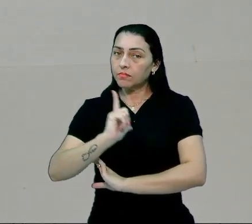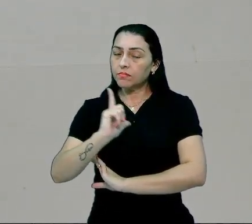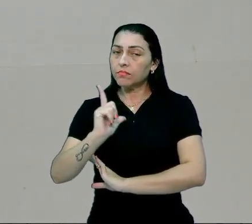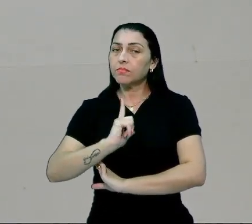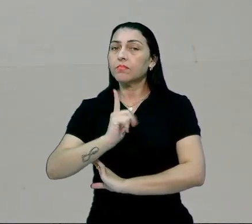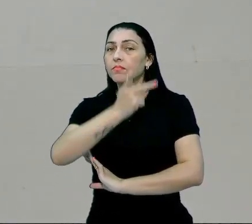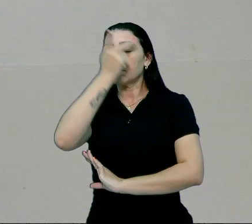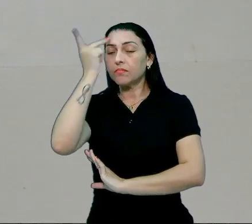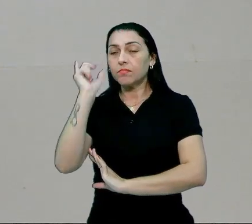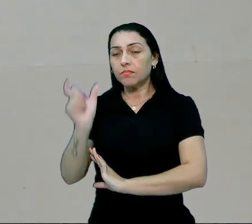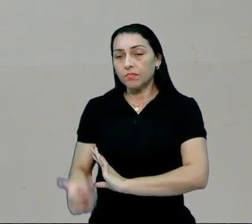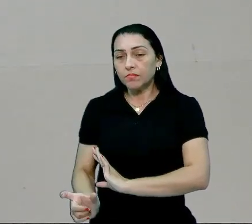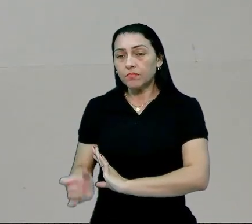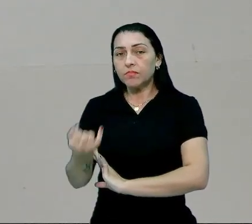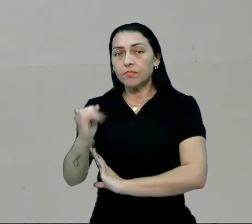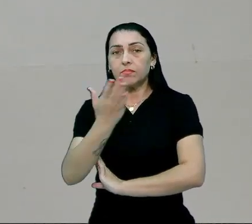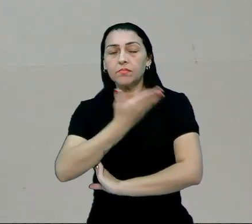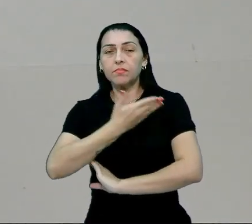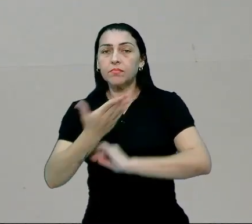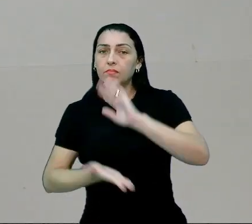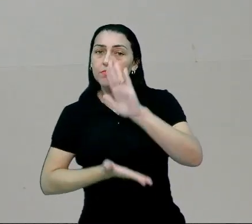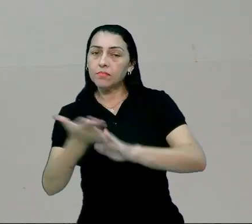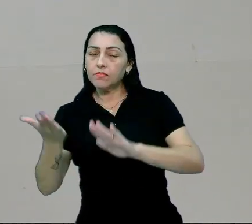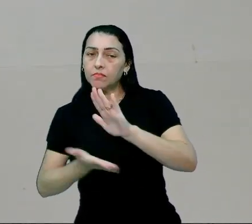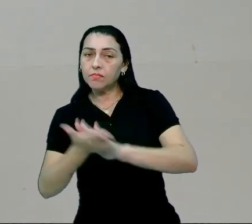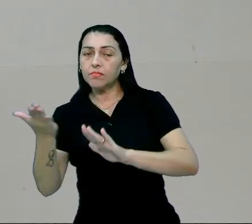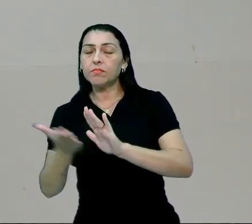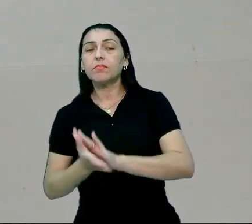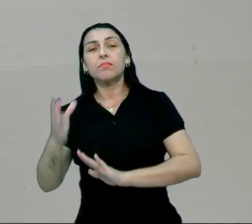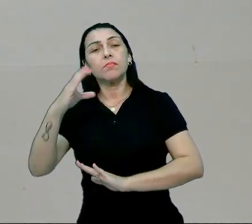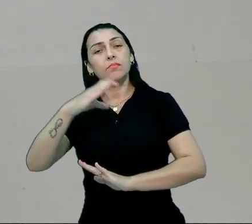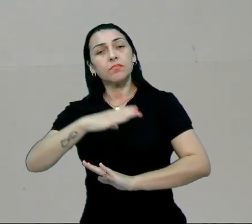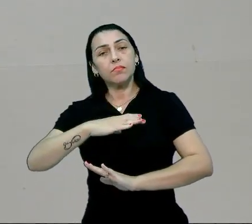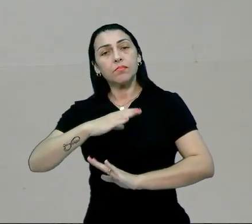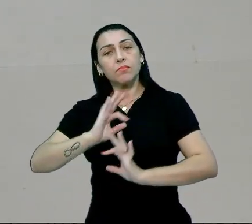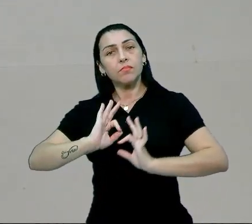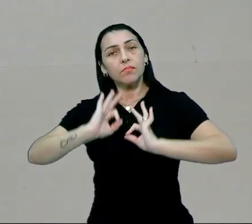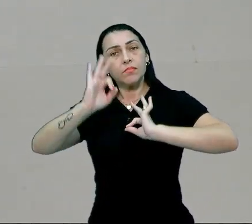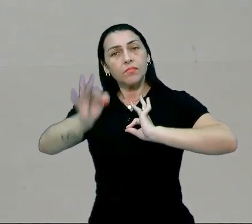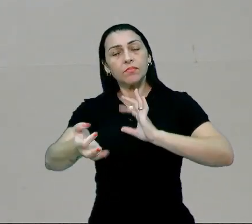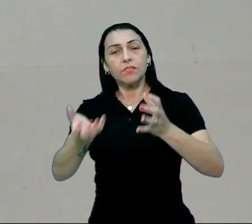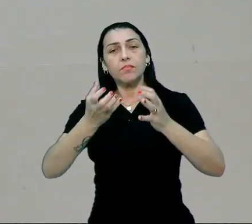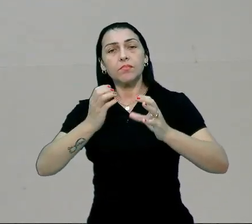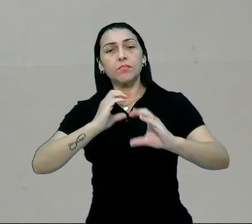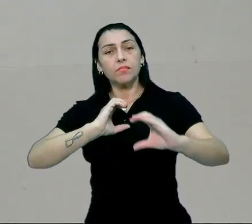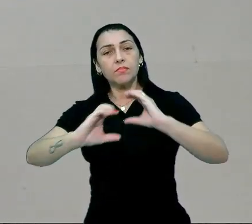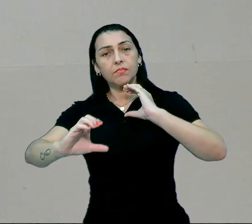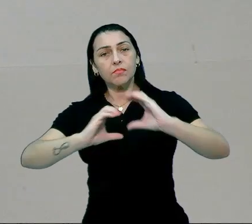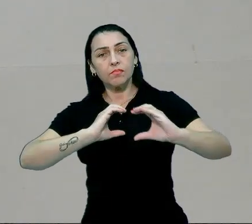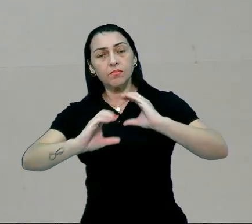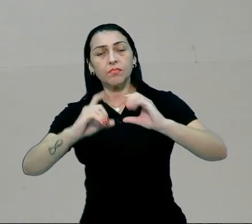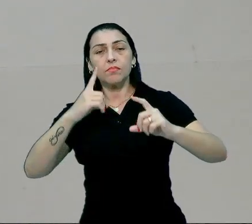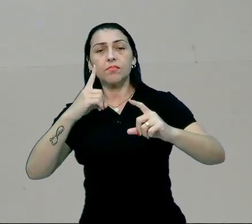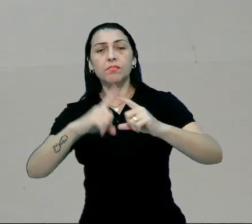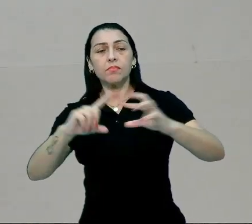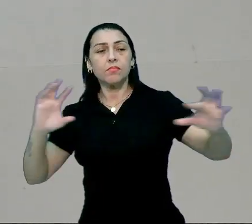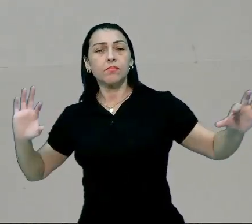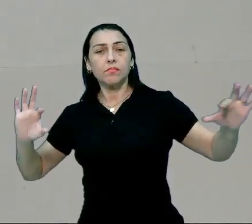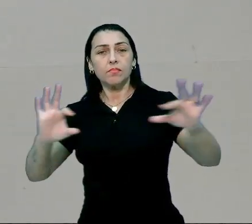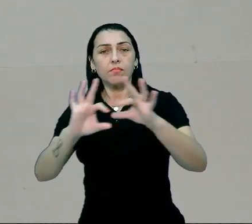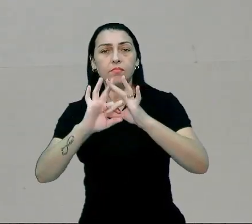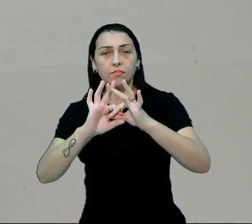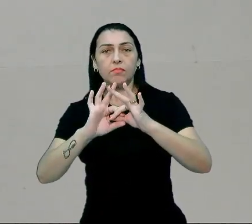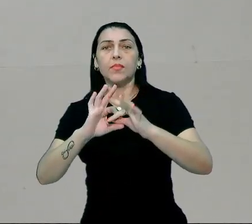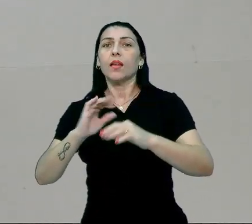caráter pessoal. Se um amigo viajava, estava numa cidade distante, e eu queria me comunicar com ele, porque as ligações eram um